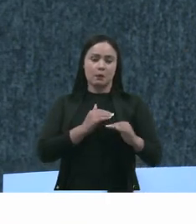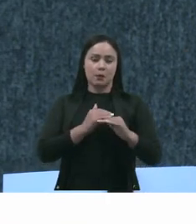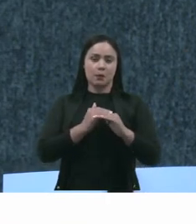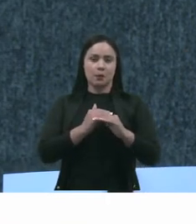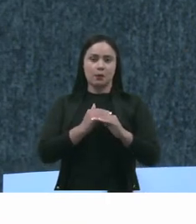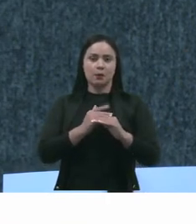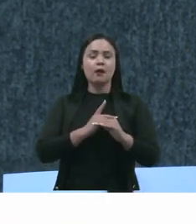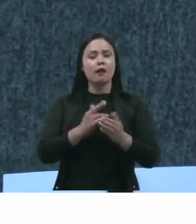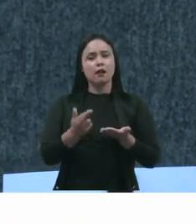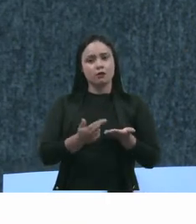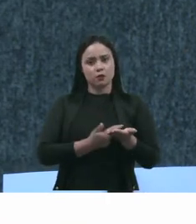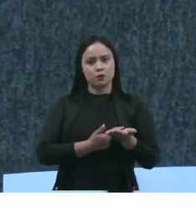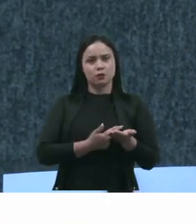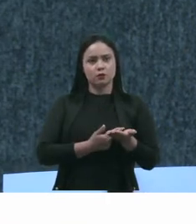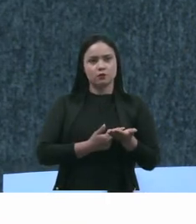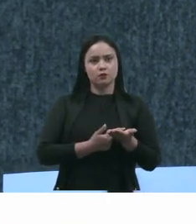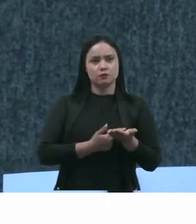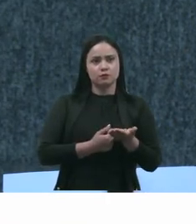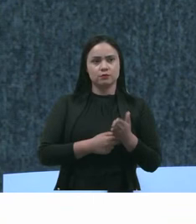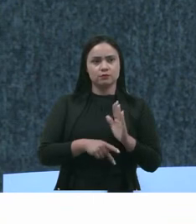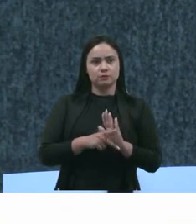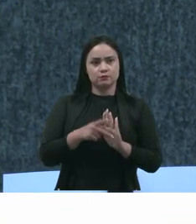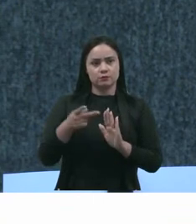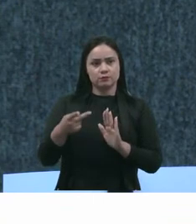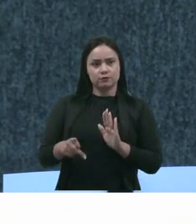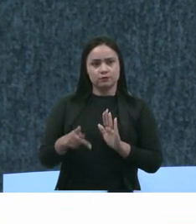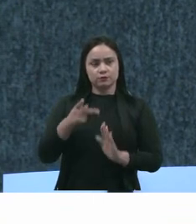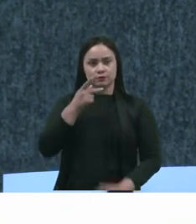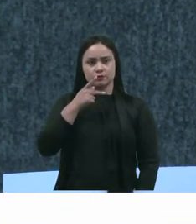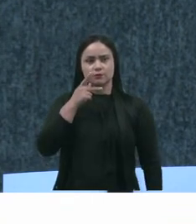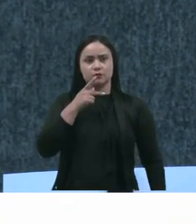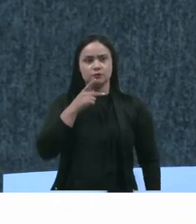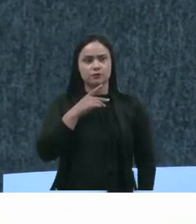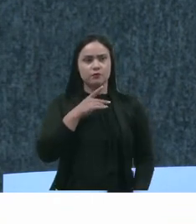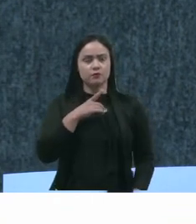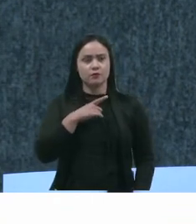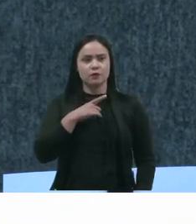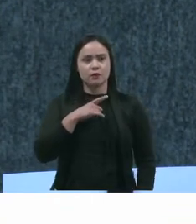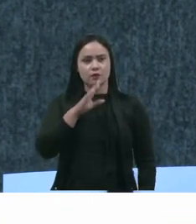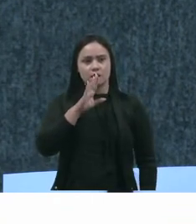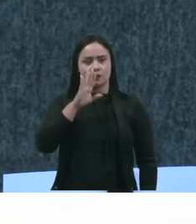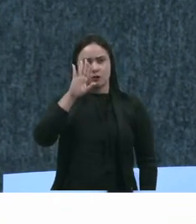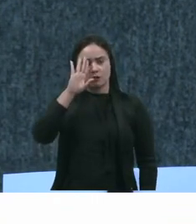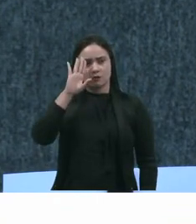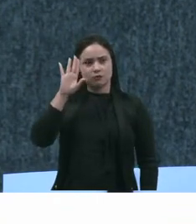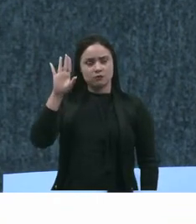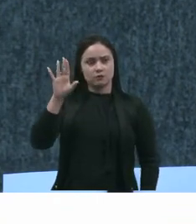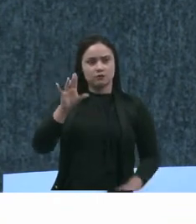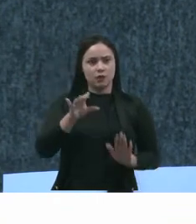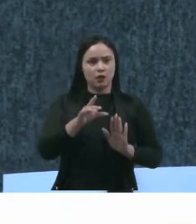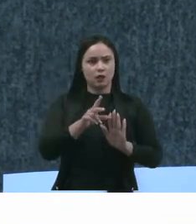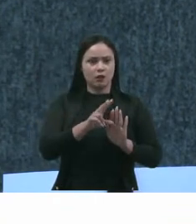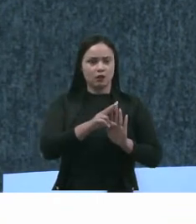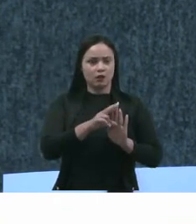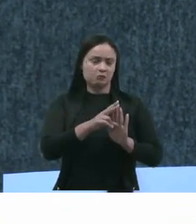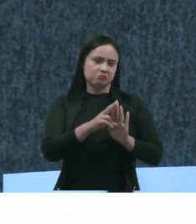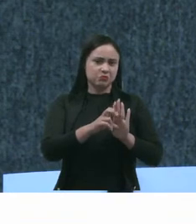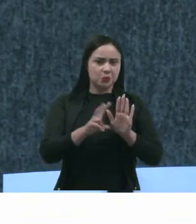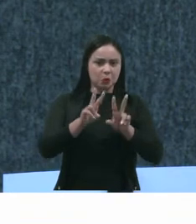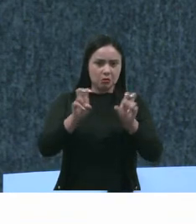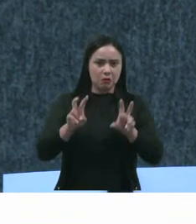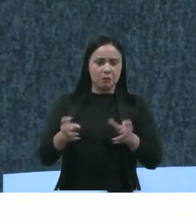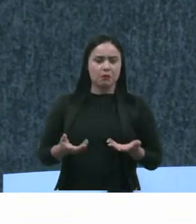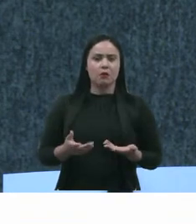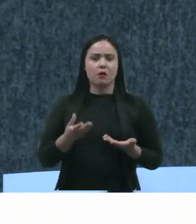conselheiro, do relator originário, pronunciando a prescrição. Ah, conselheiro Madruga, é isso. Como